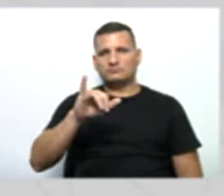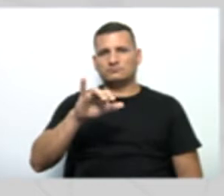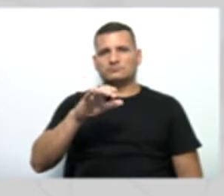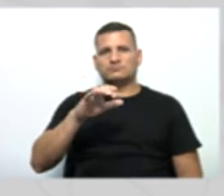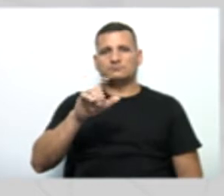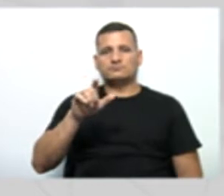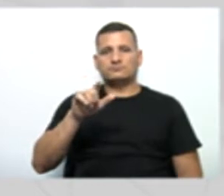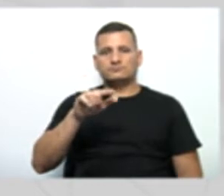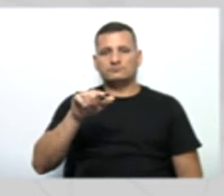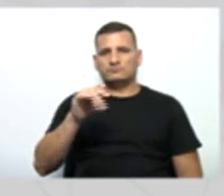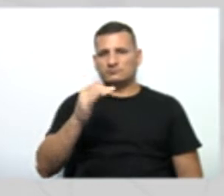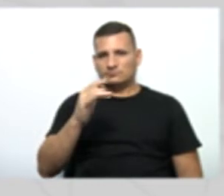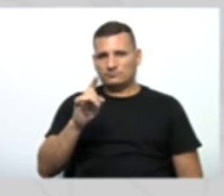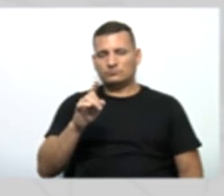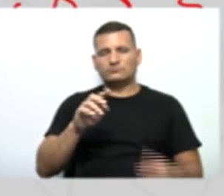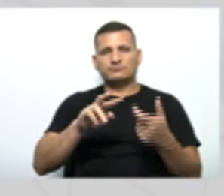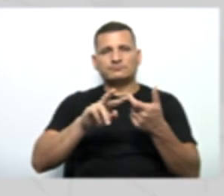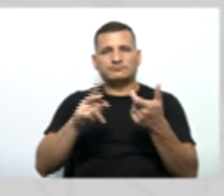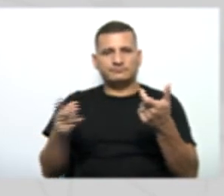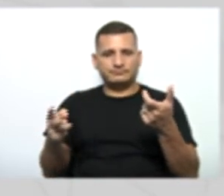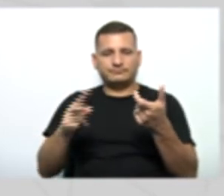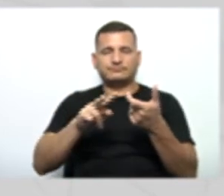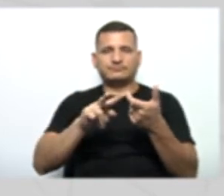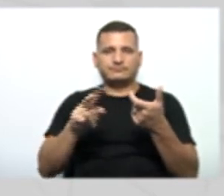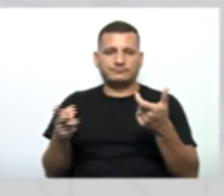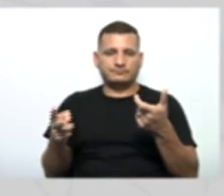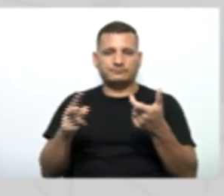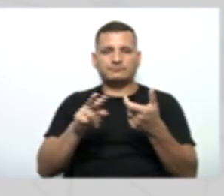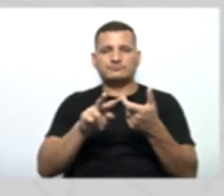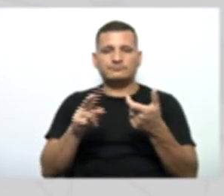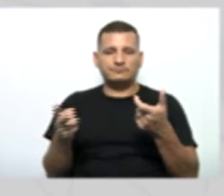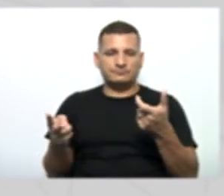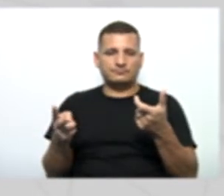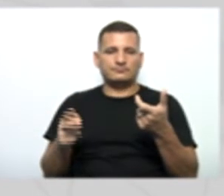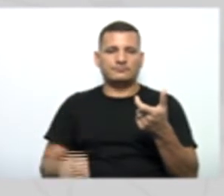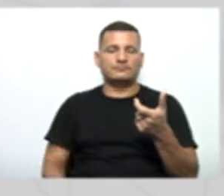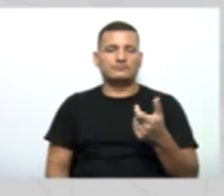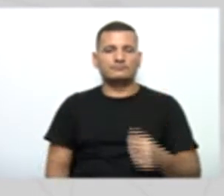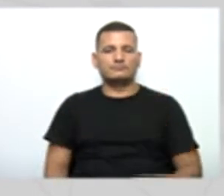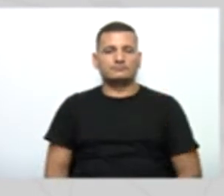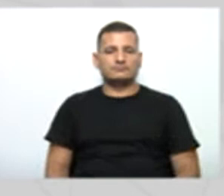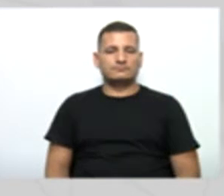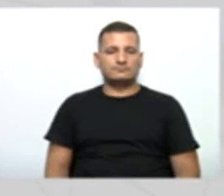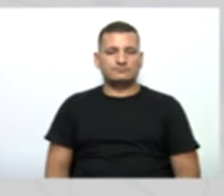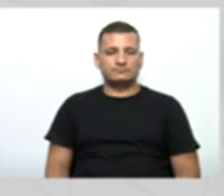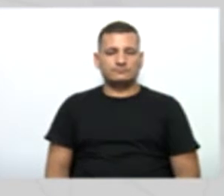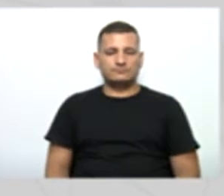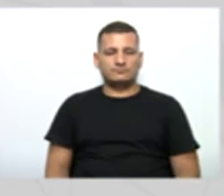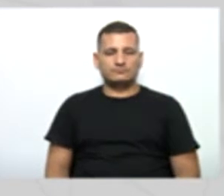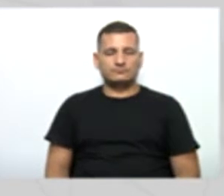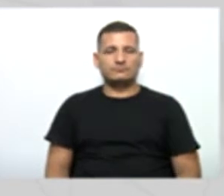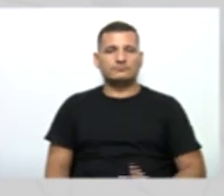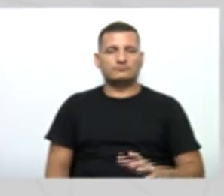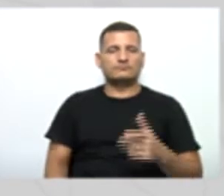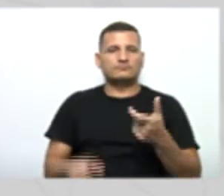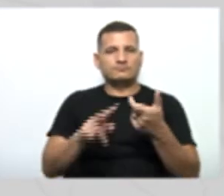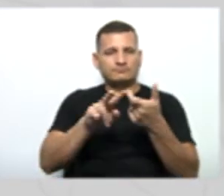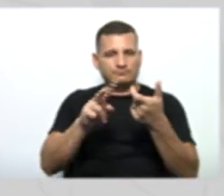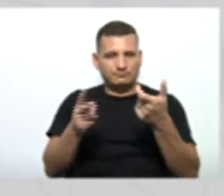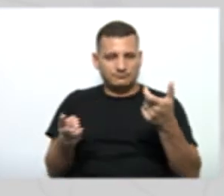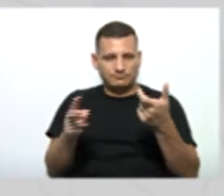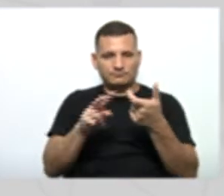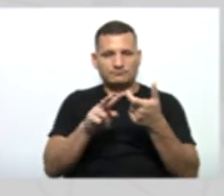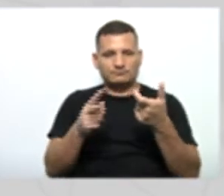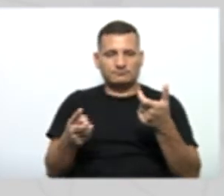herança. Então ela quer dizer o quê, ó? Aqui eu resumi legal para vocês, ó. Ó, generalização representa um caso de uso